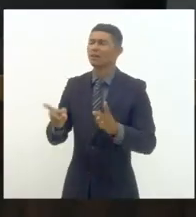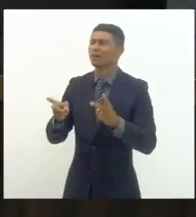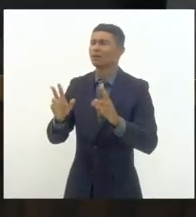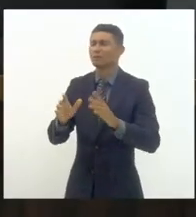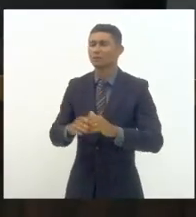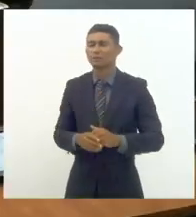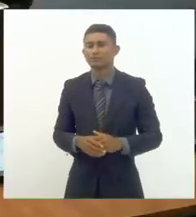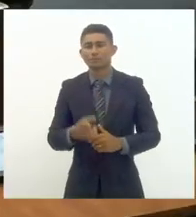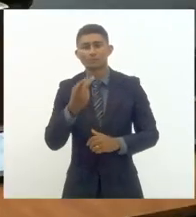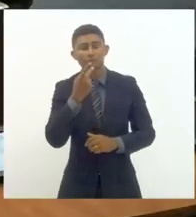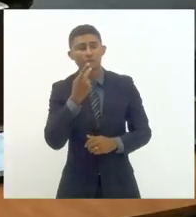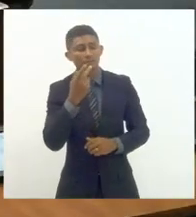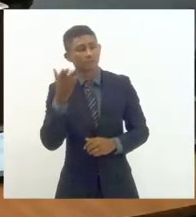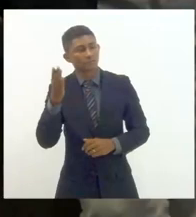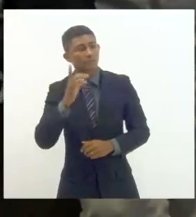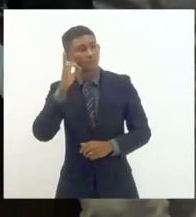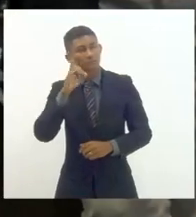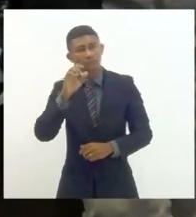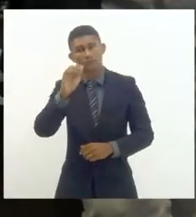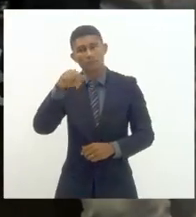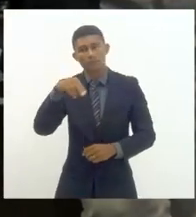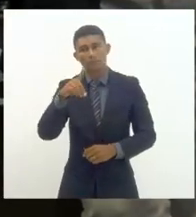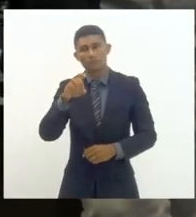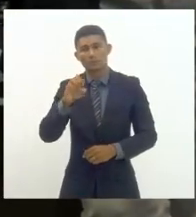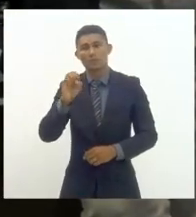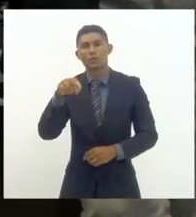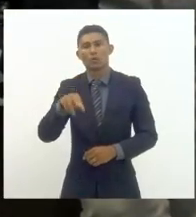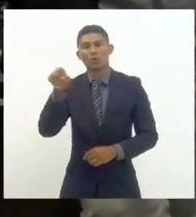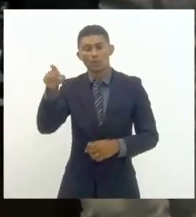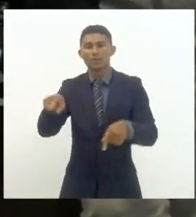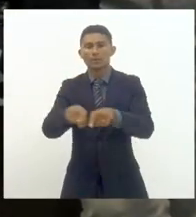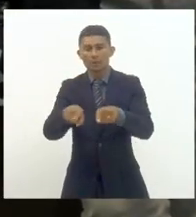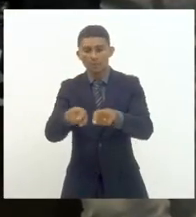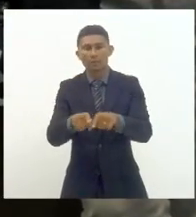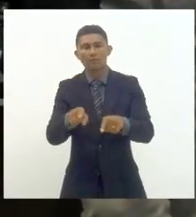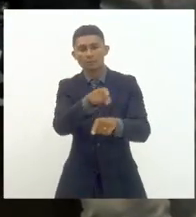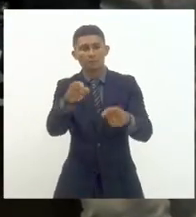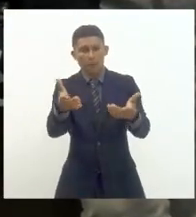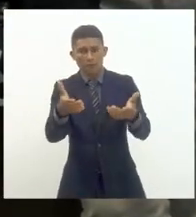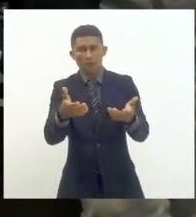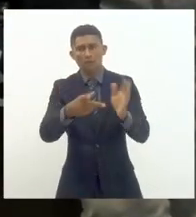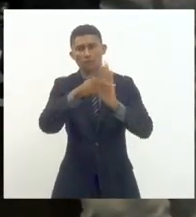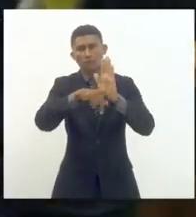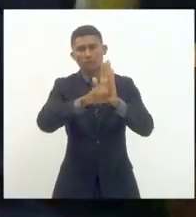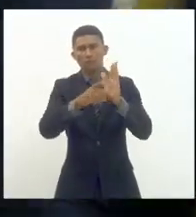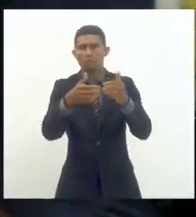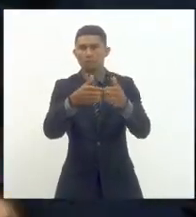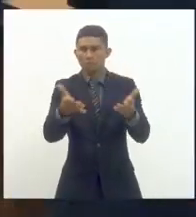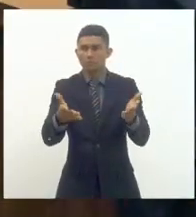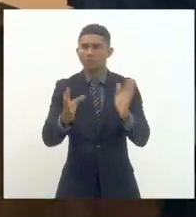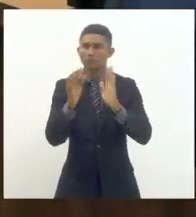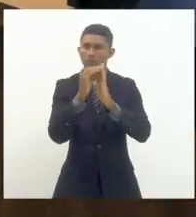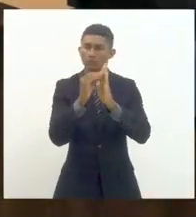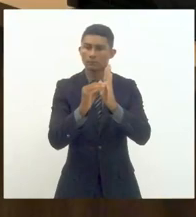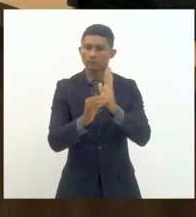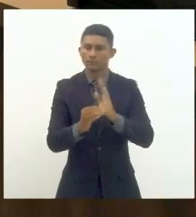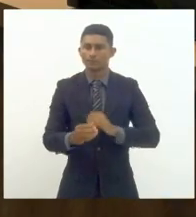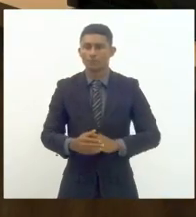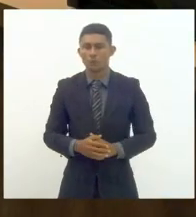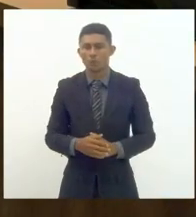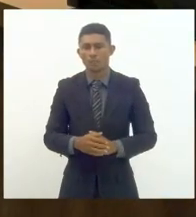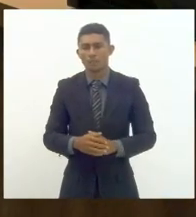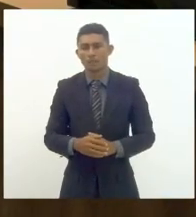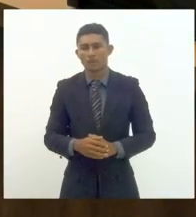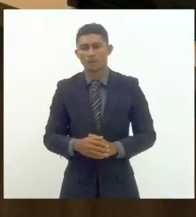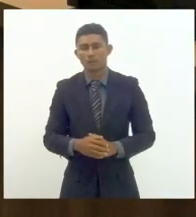para dizer que o deputado Anderson Moraes é autor também, okay, e que está aberto para coautoria. Eu pedi uma parte ao Chico Machado. Me perdoa, deputado